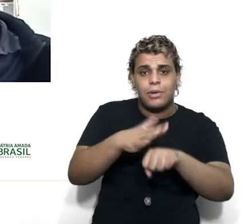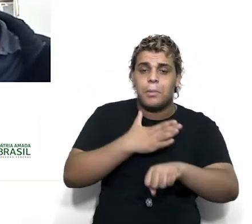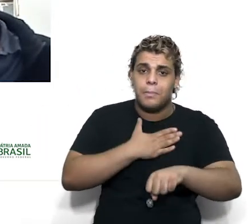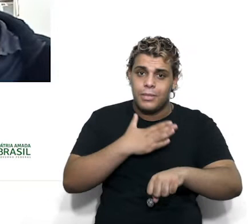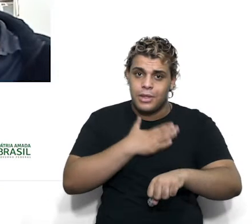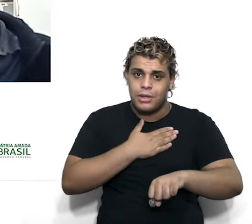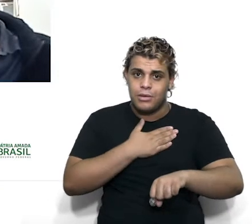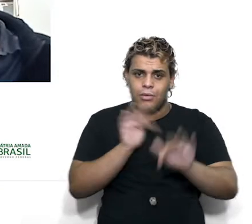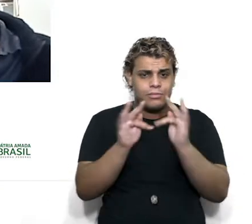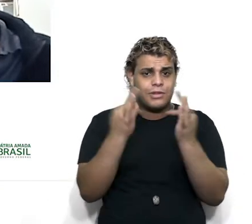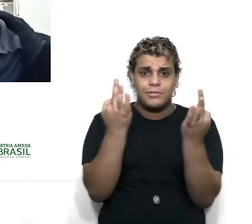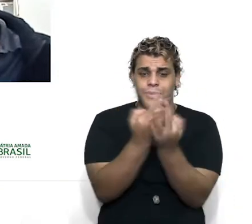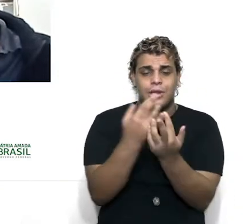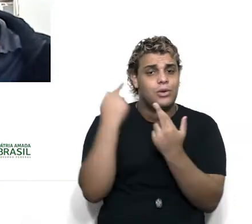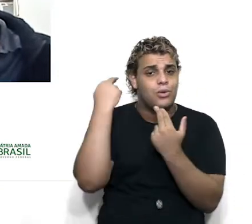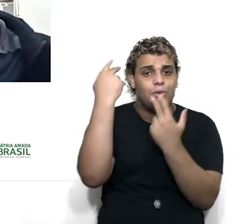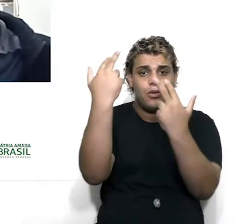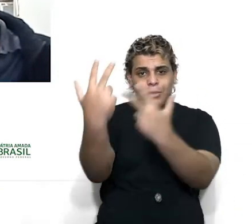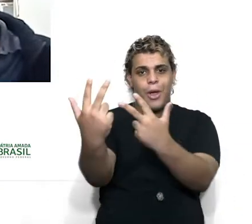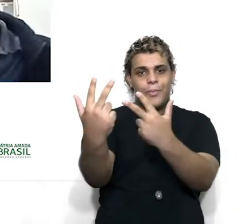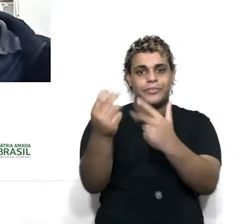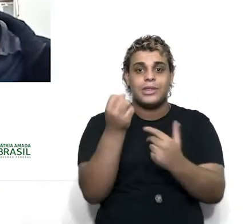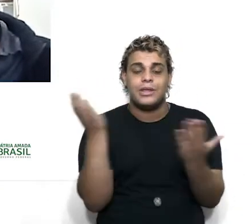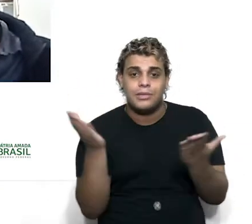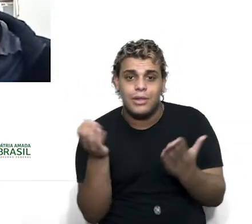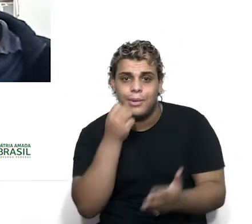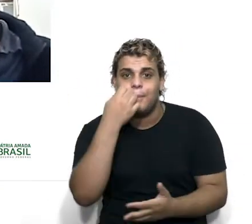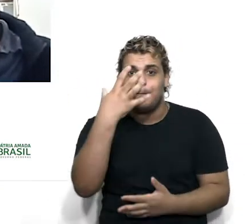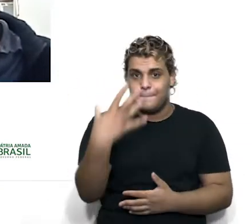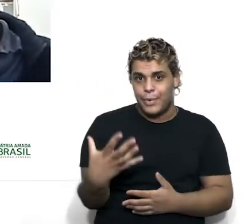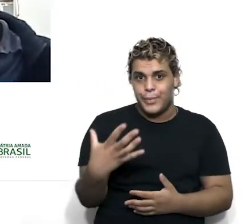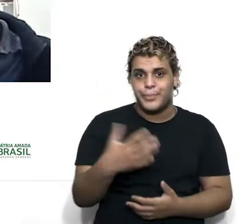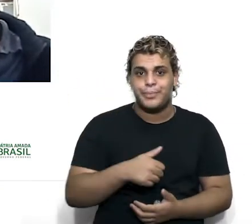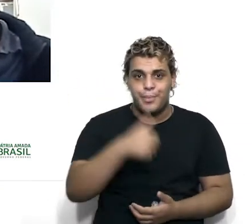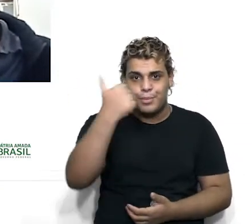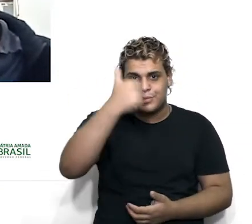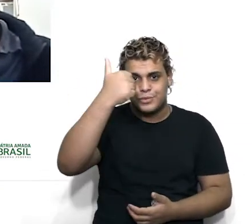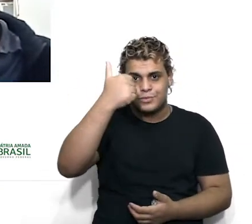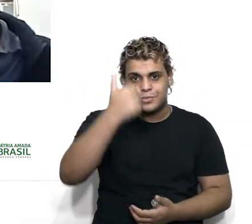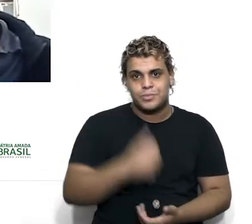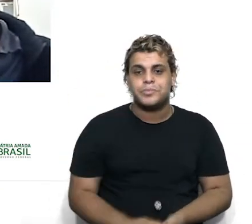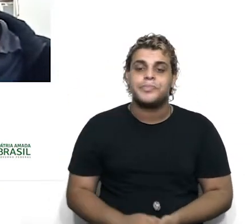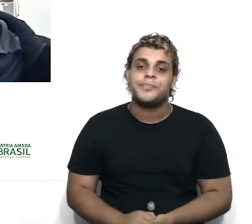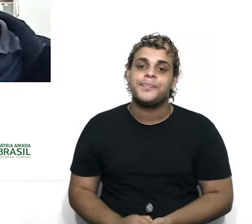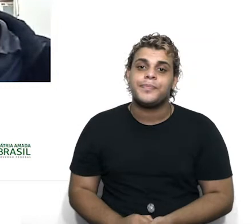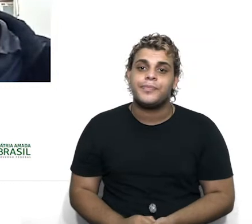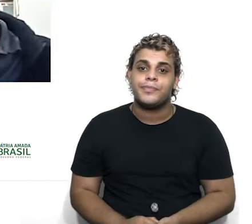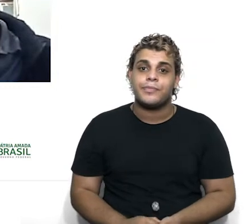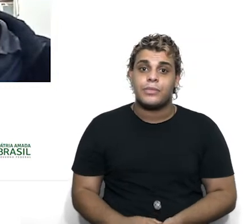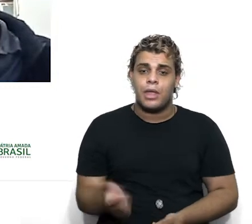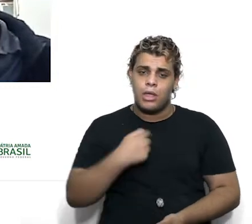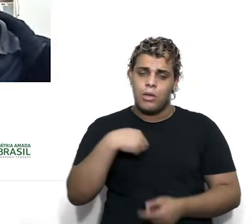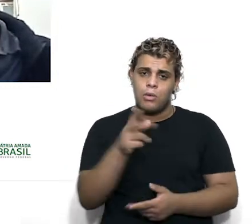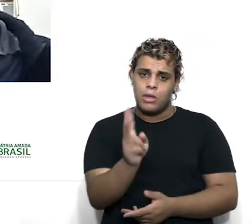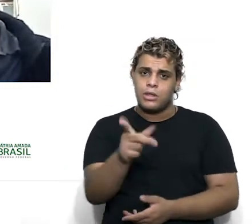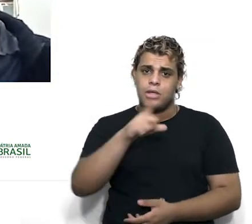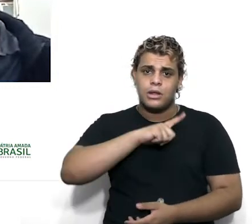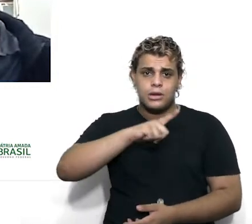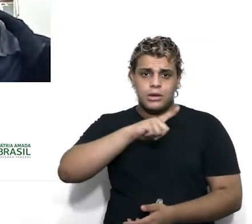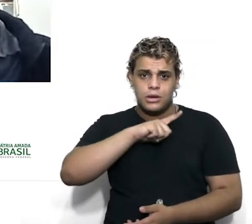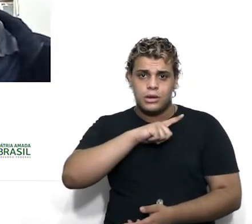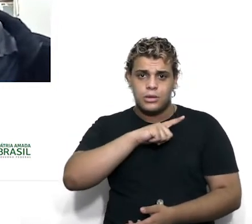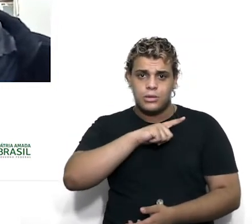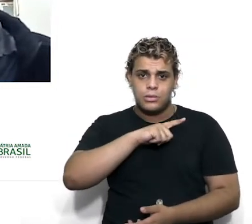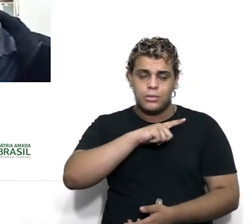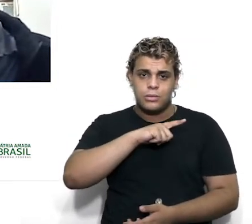certa familiaridade. Então isso é bom, é positivo. Não, eu ainda tenho um mail que tem